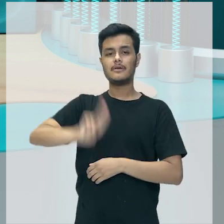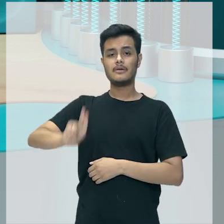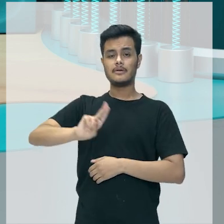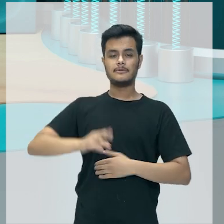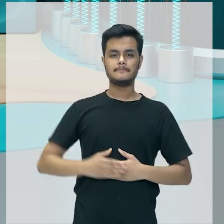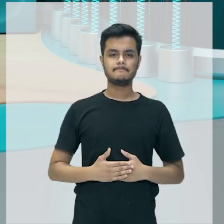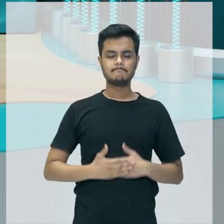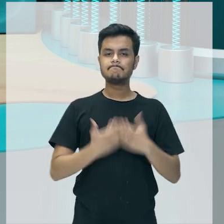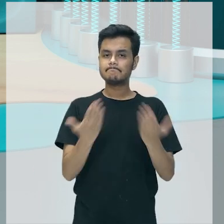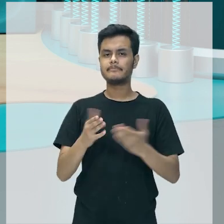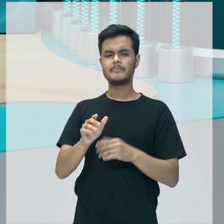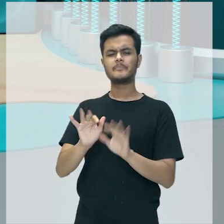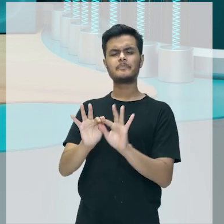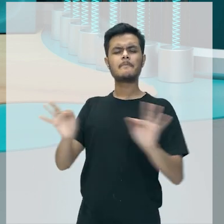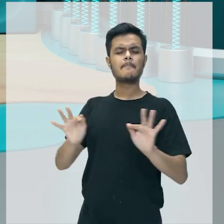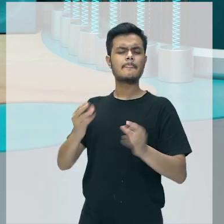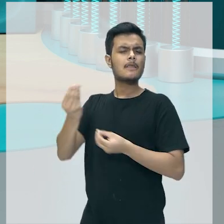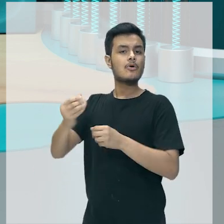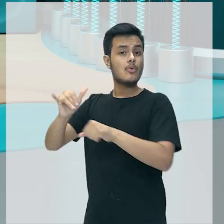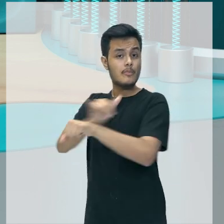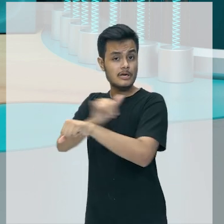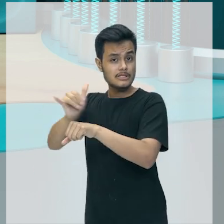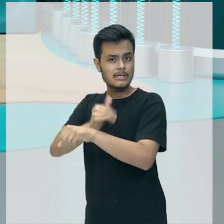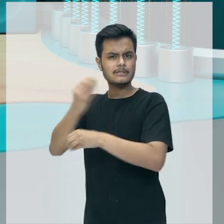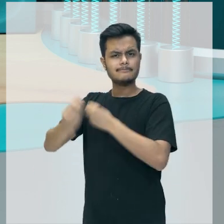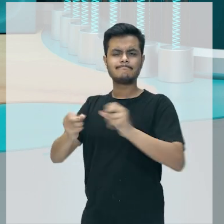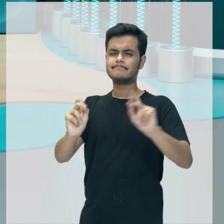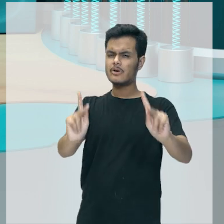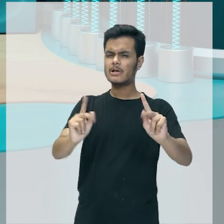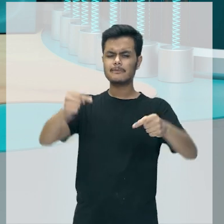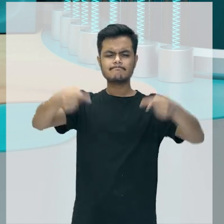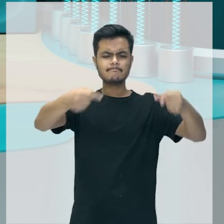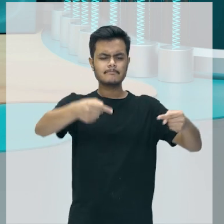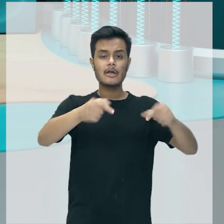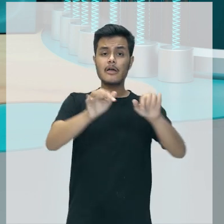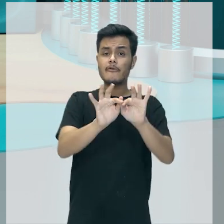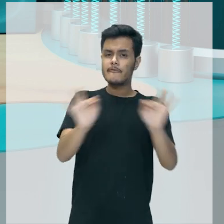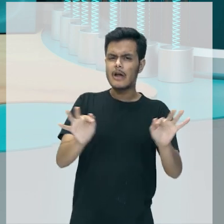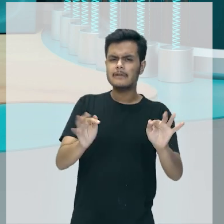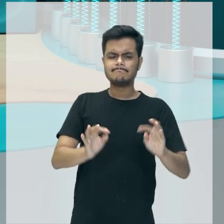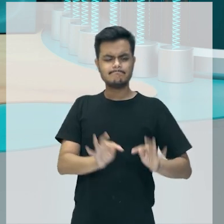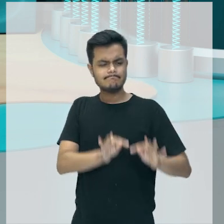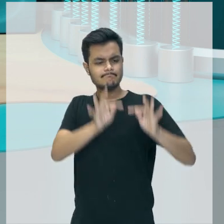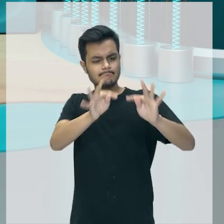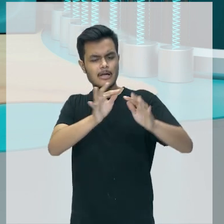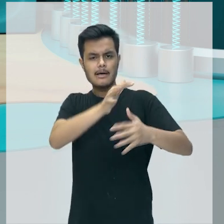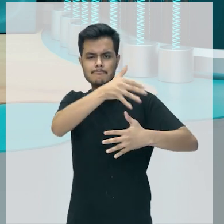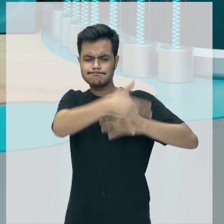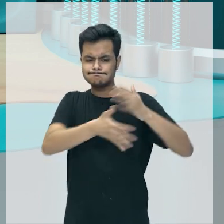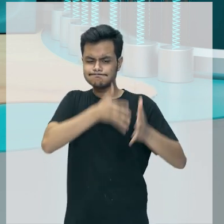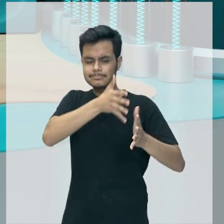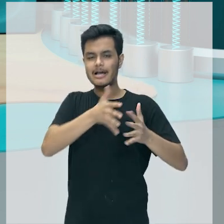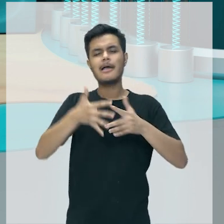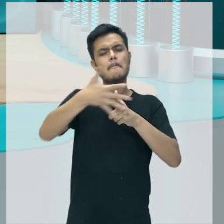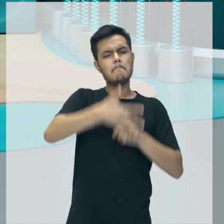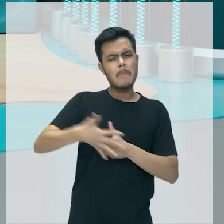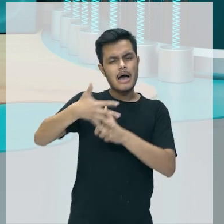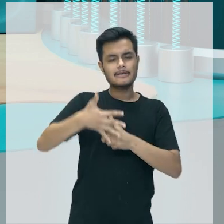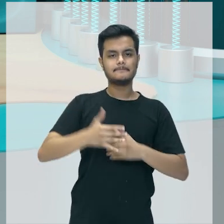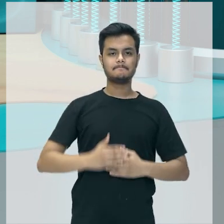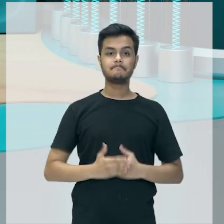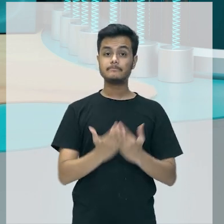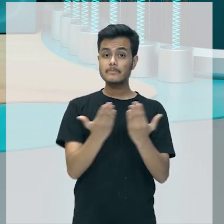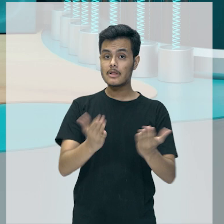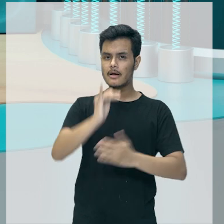build intelligent machines. Então, ele discutiu como construir máquinas inteligentes. Aqui eu tenho a